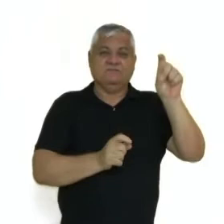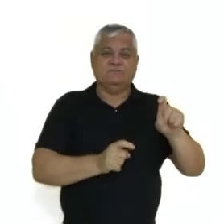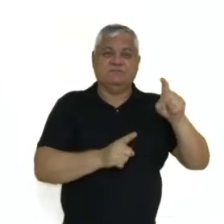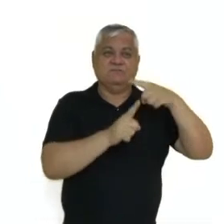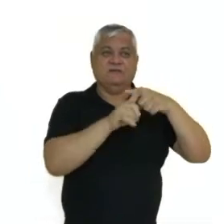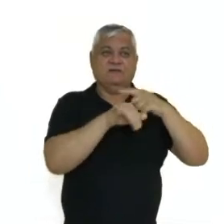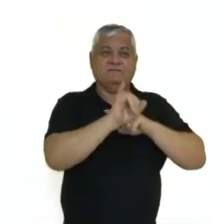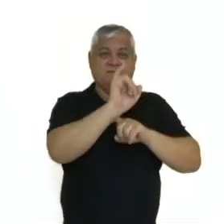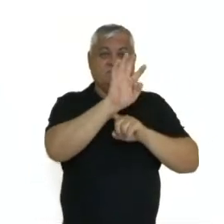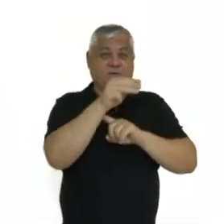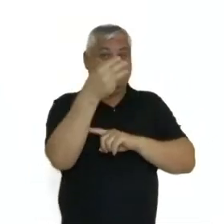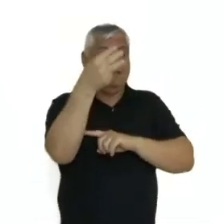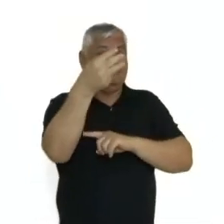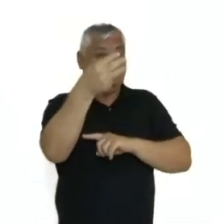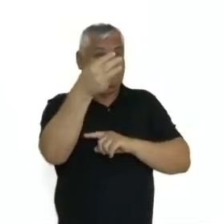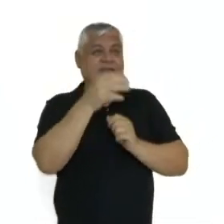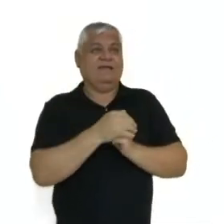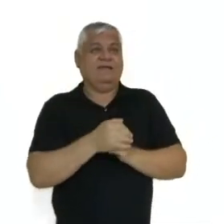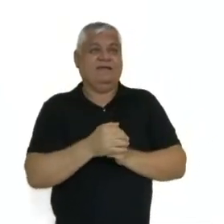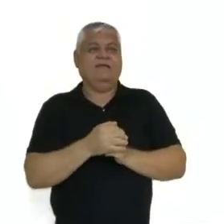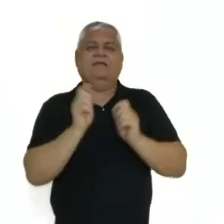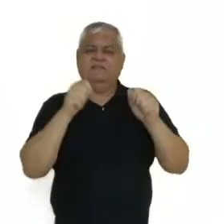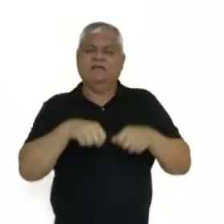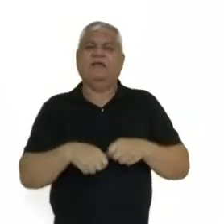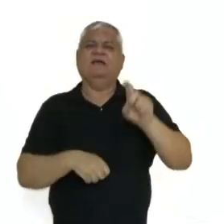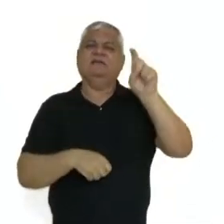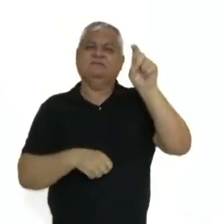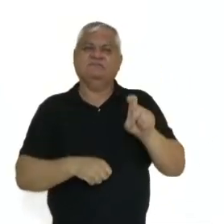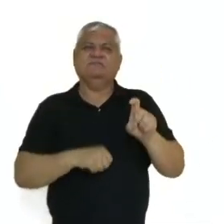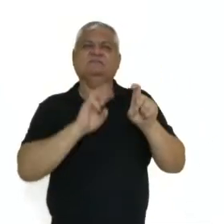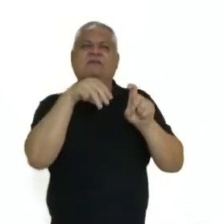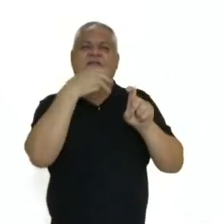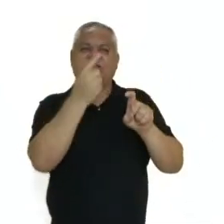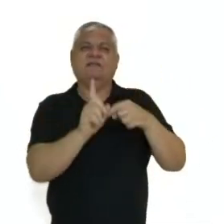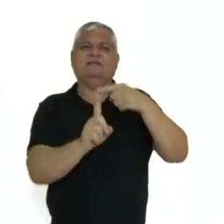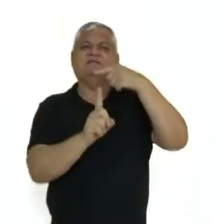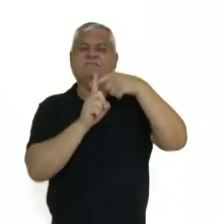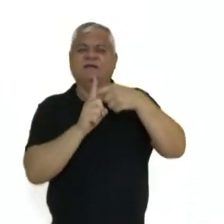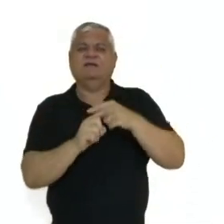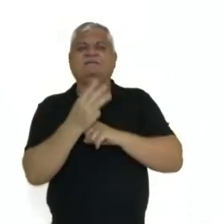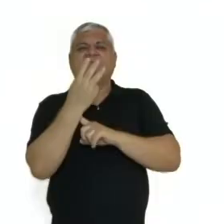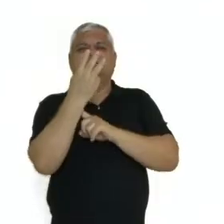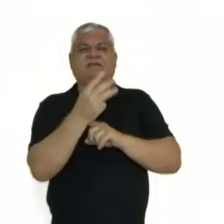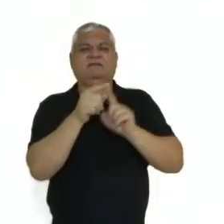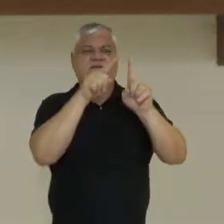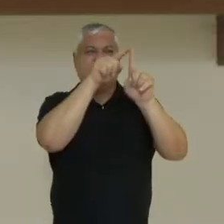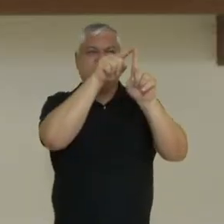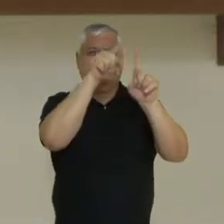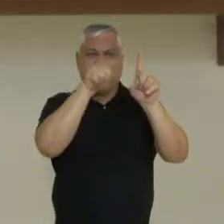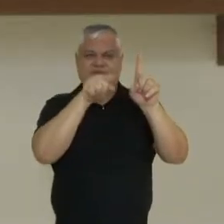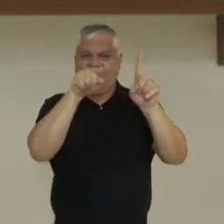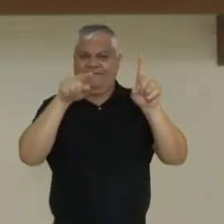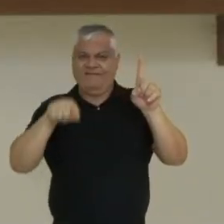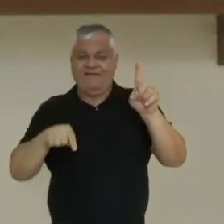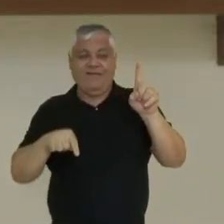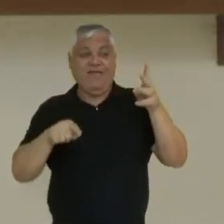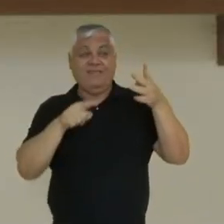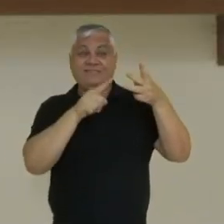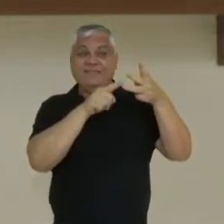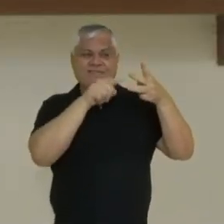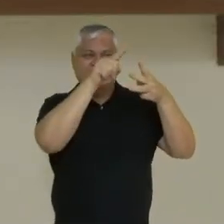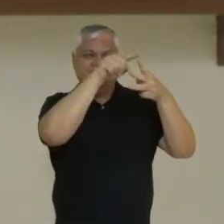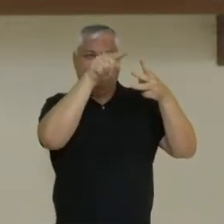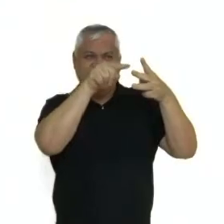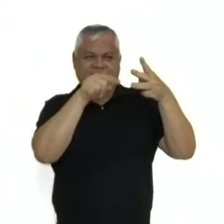x + y elevado a terceira eu posso usar então o triângulo de Pascal aonde na terceira linha Eu